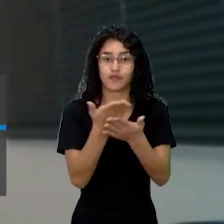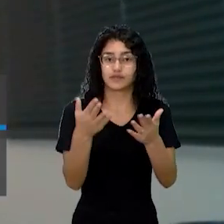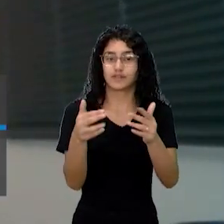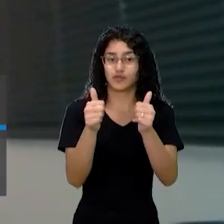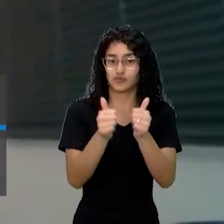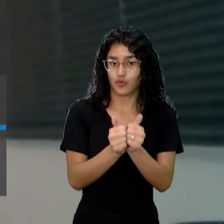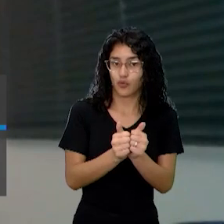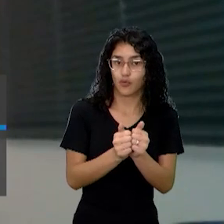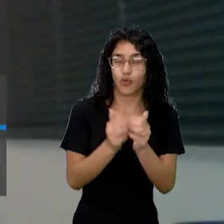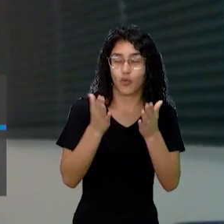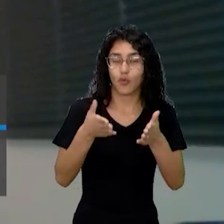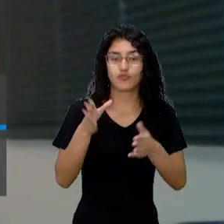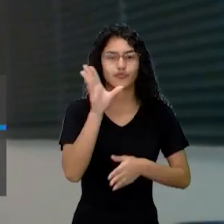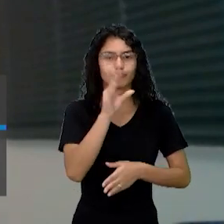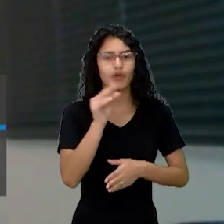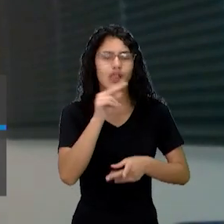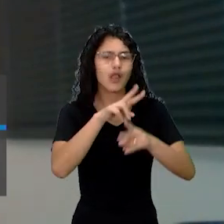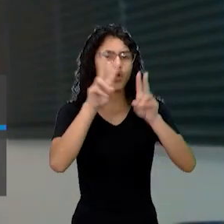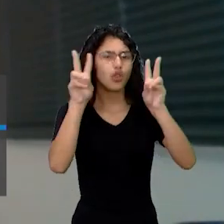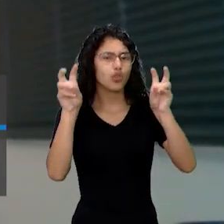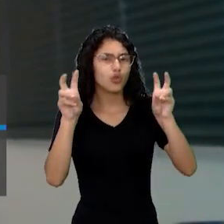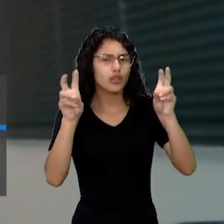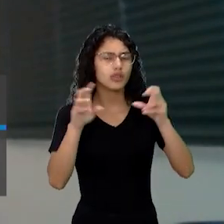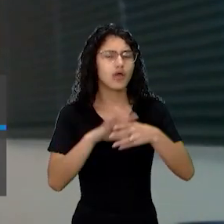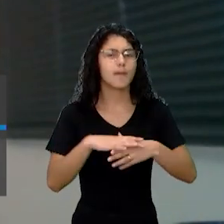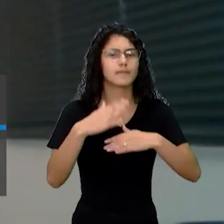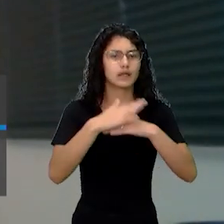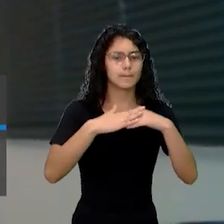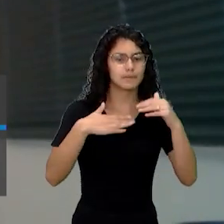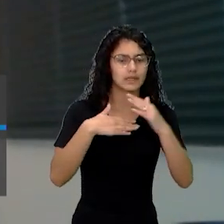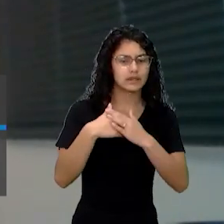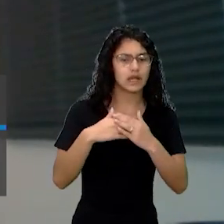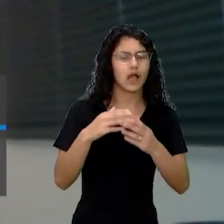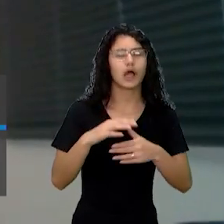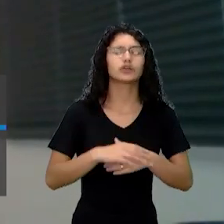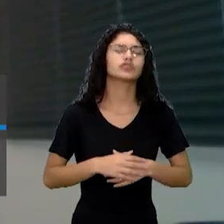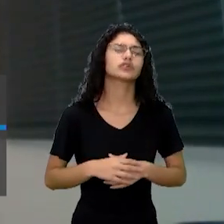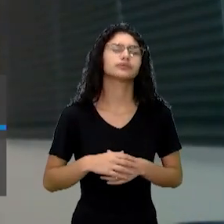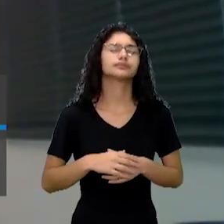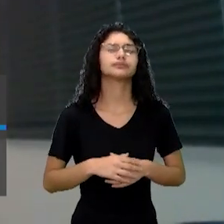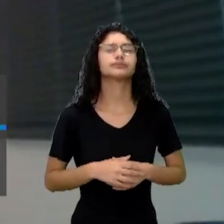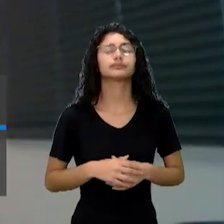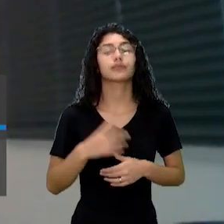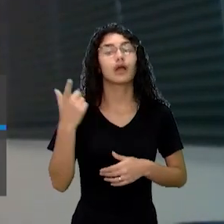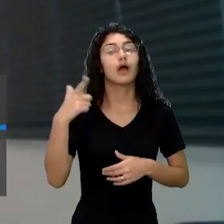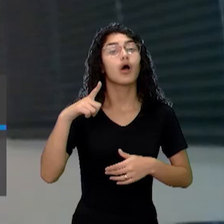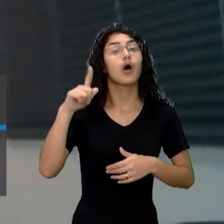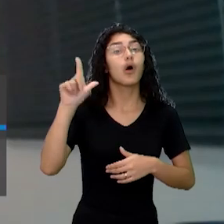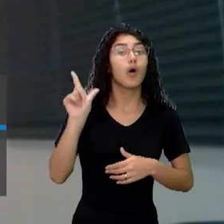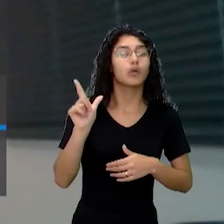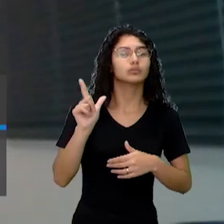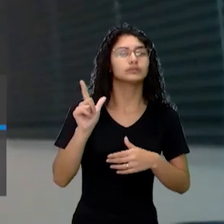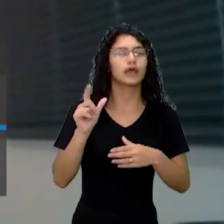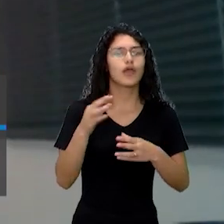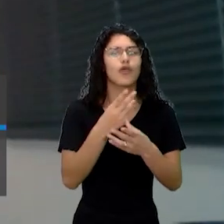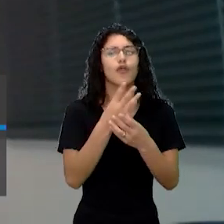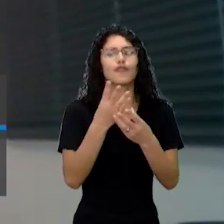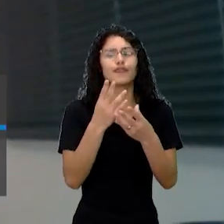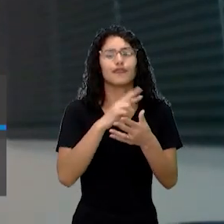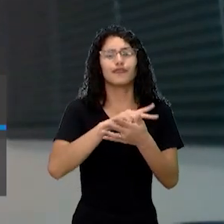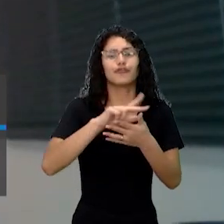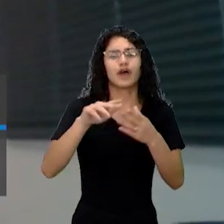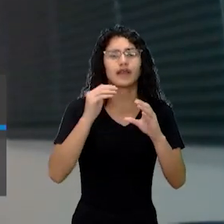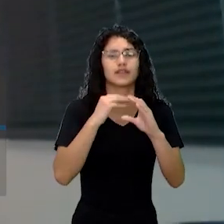hoje, falando sobre essa temática, a temática das altas habilidades de superdotação. Ontem recebi uma série de mensagens já de